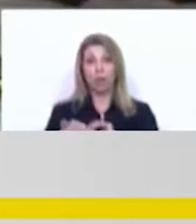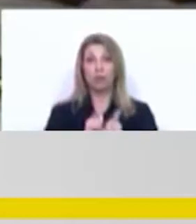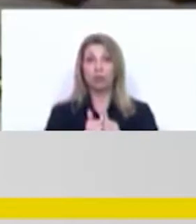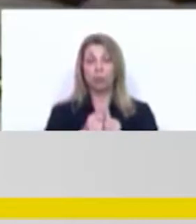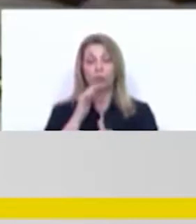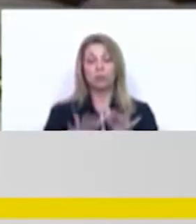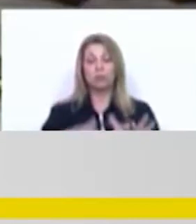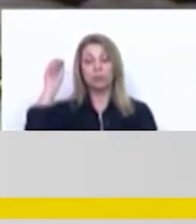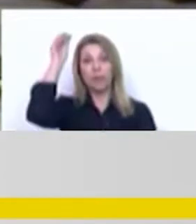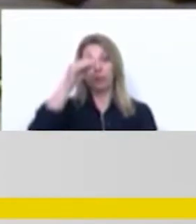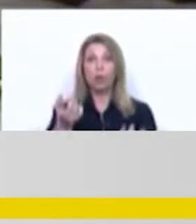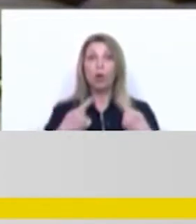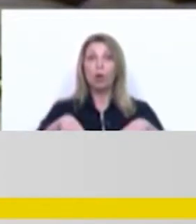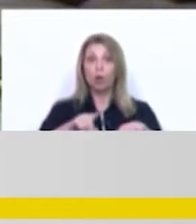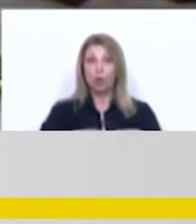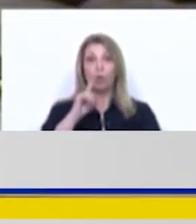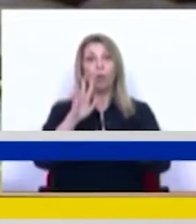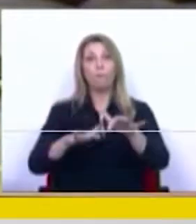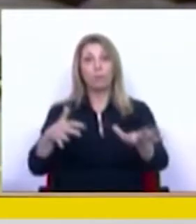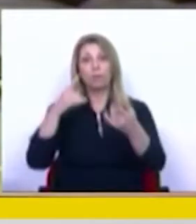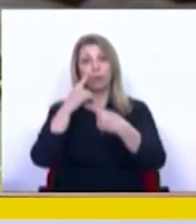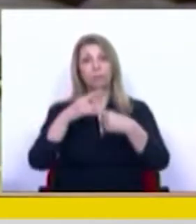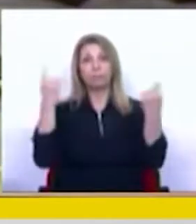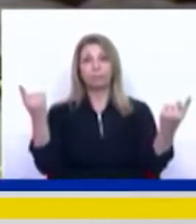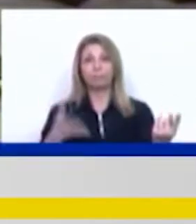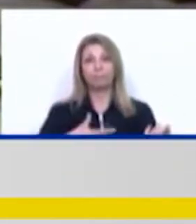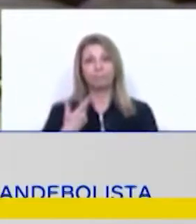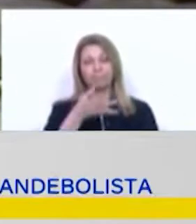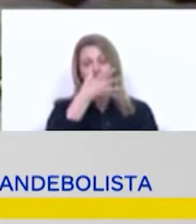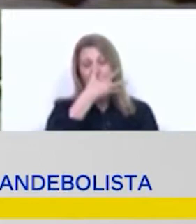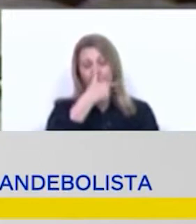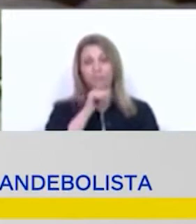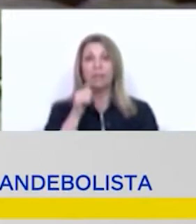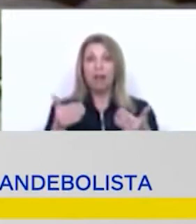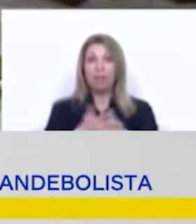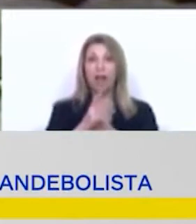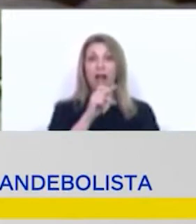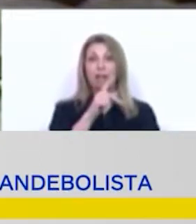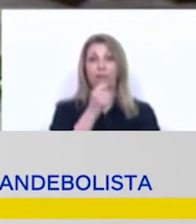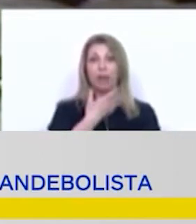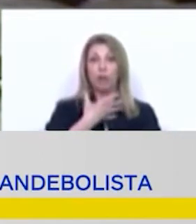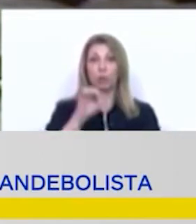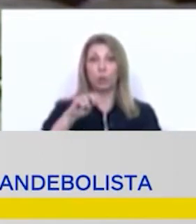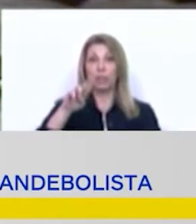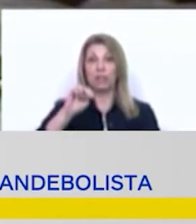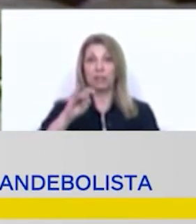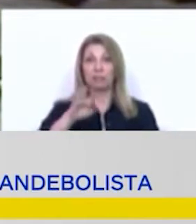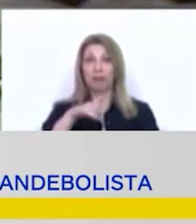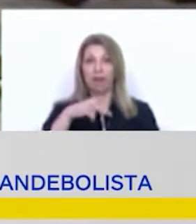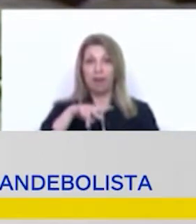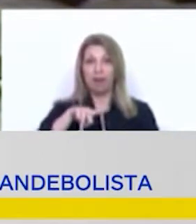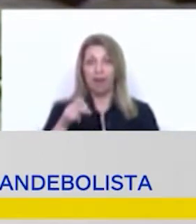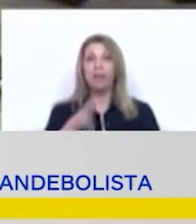A Assembleia da República, reunida em sessão plenária, expressa o seu pesar pelo falecimento de Alfredo Quintana, endereçando à família e